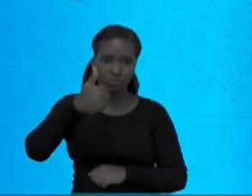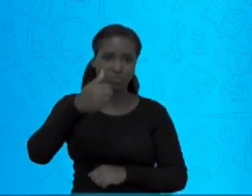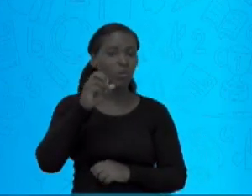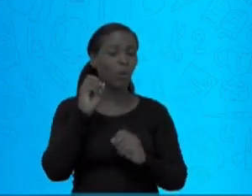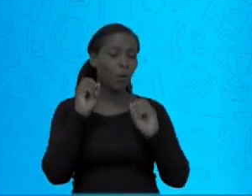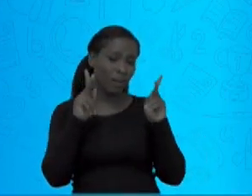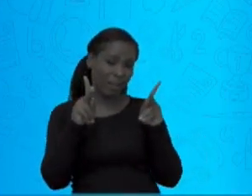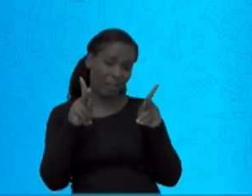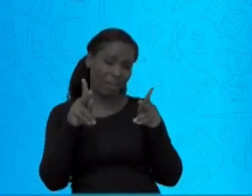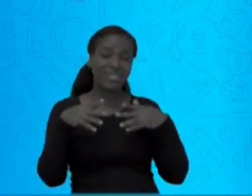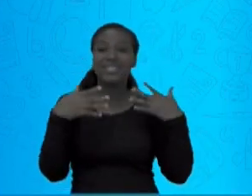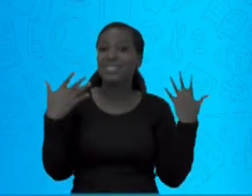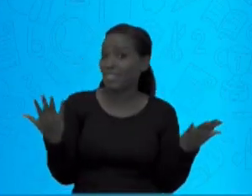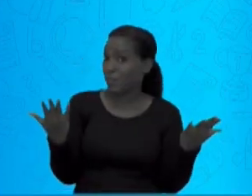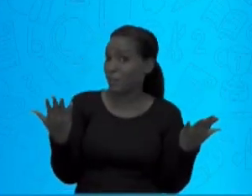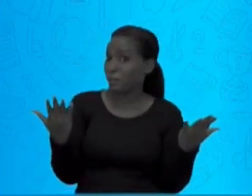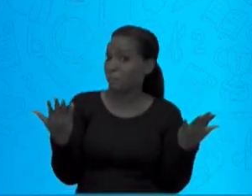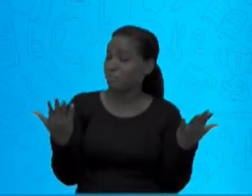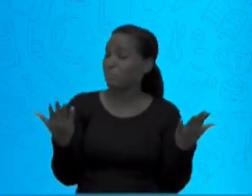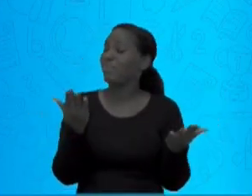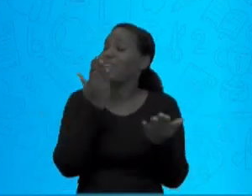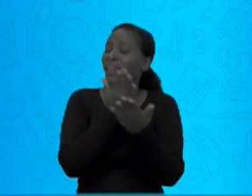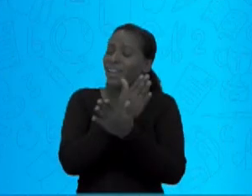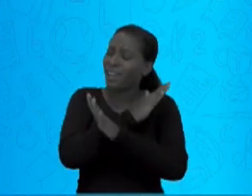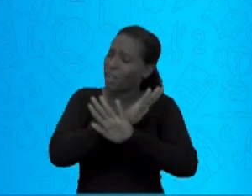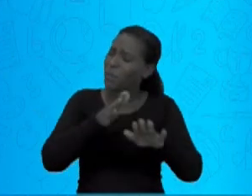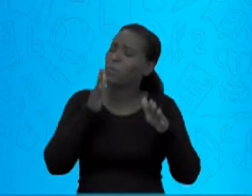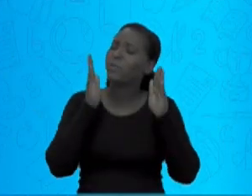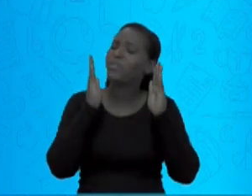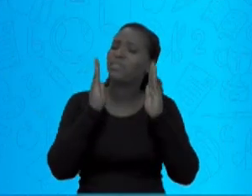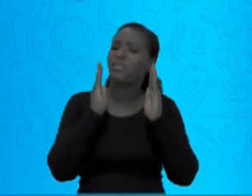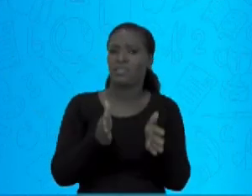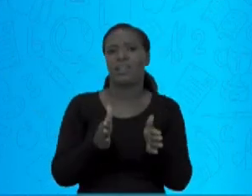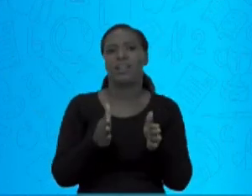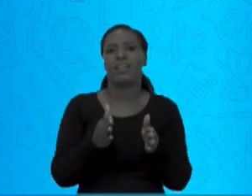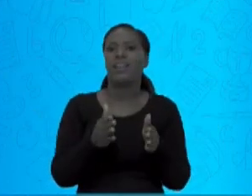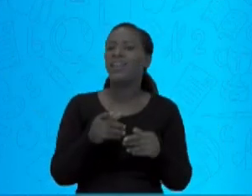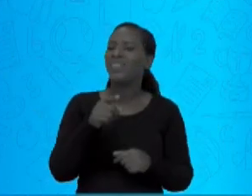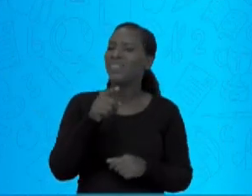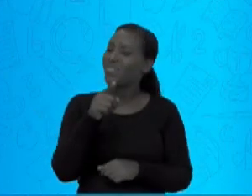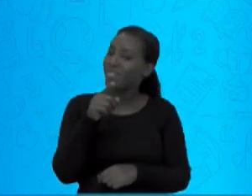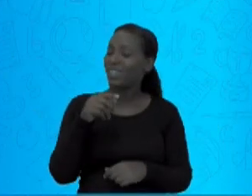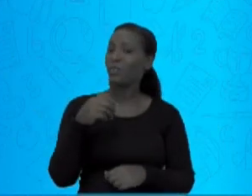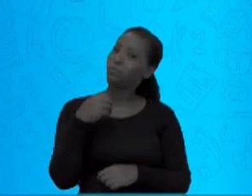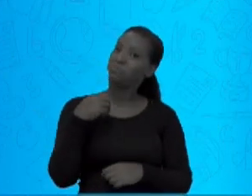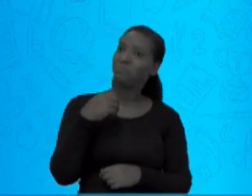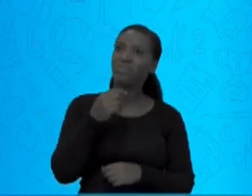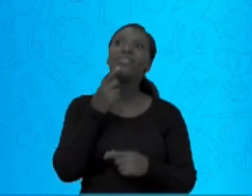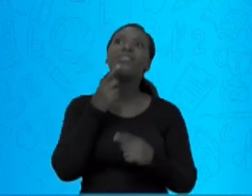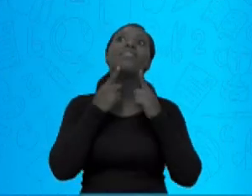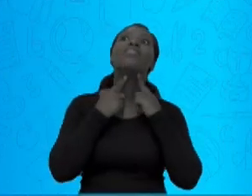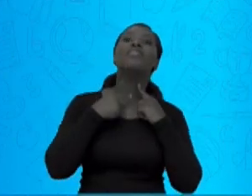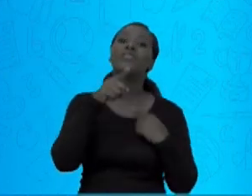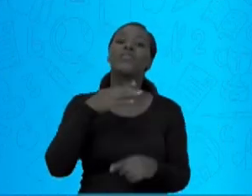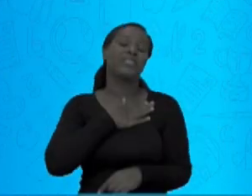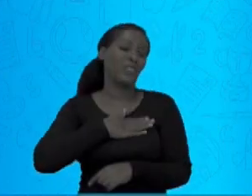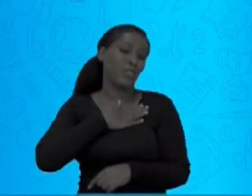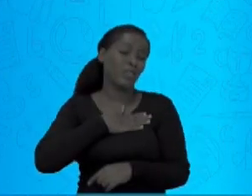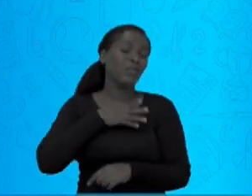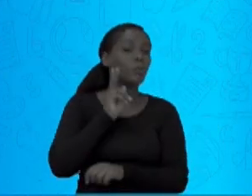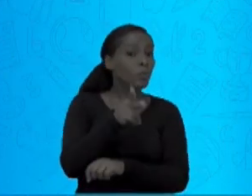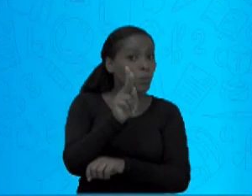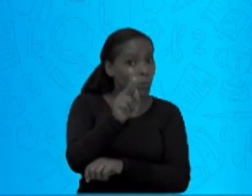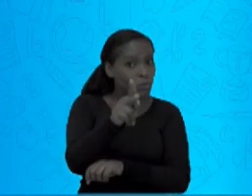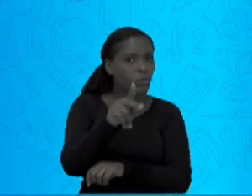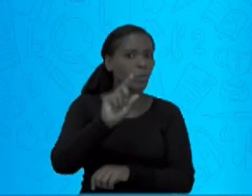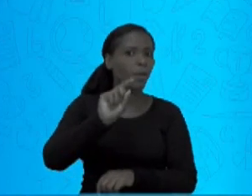por hoje é só. Espero que vocês tenham gostado. E nós vamos continuar a próxima aula praticando o